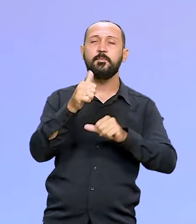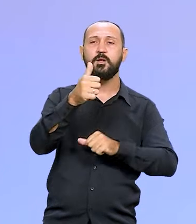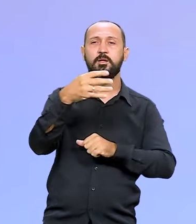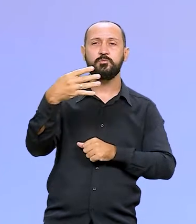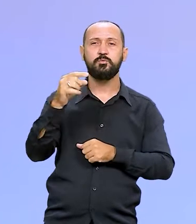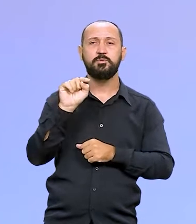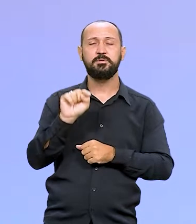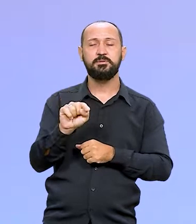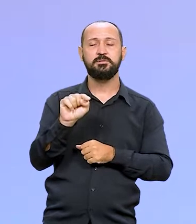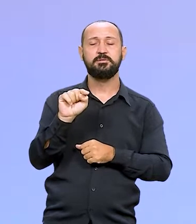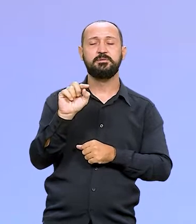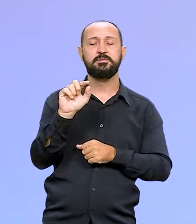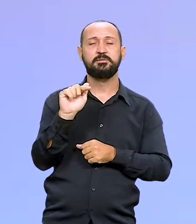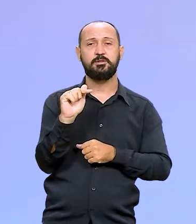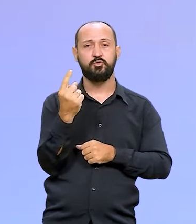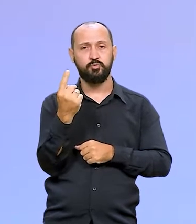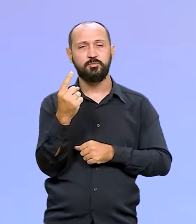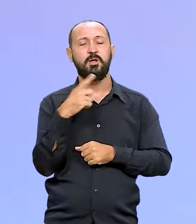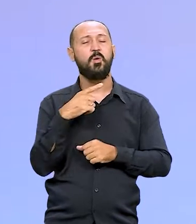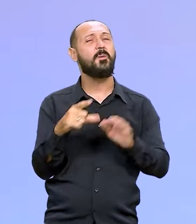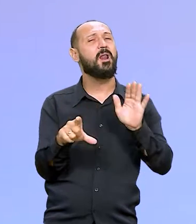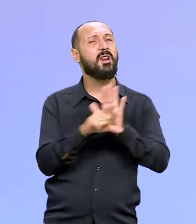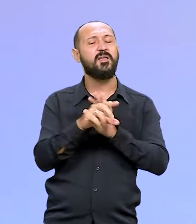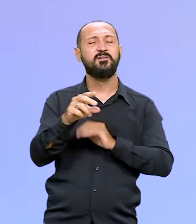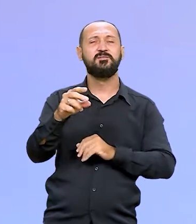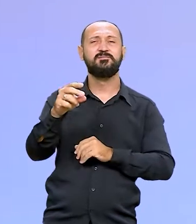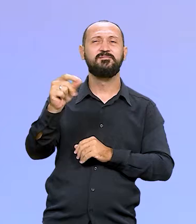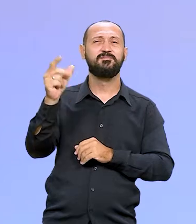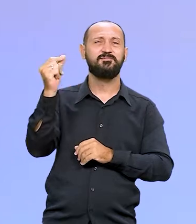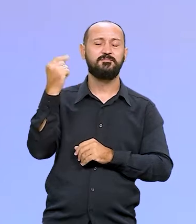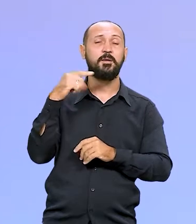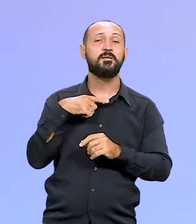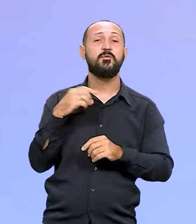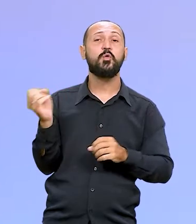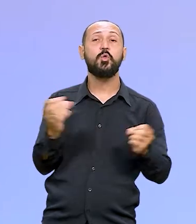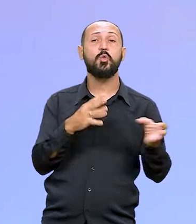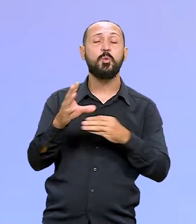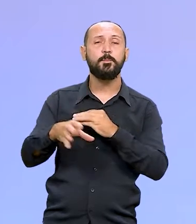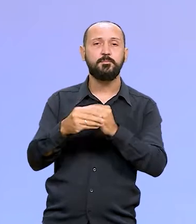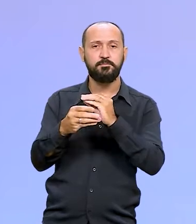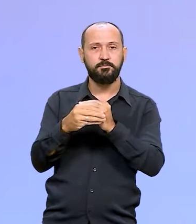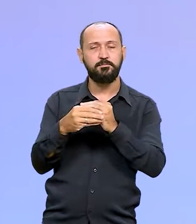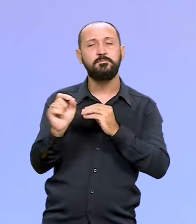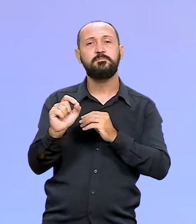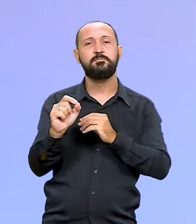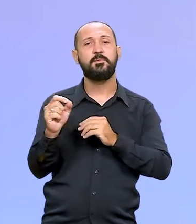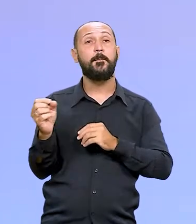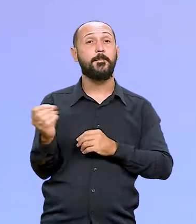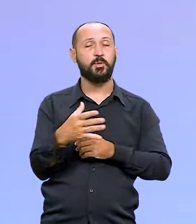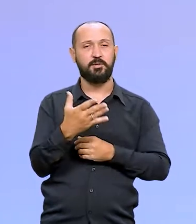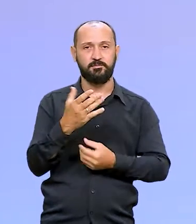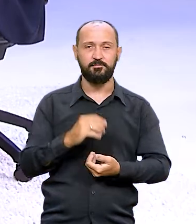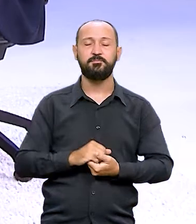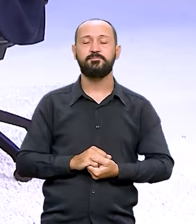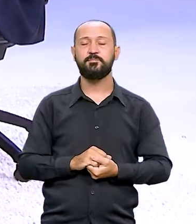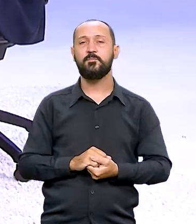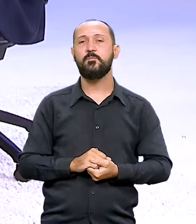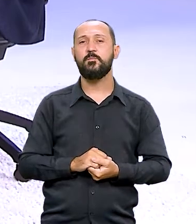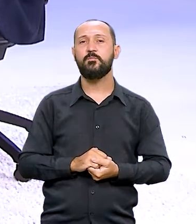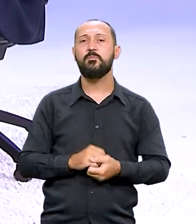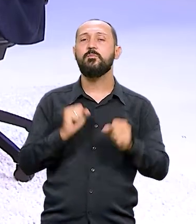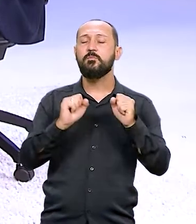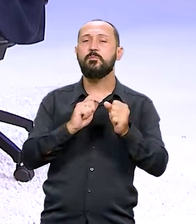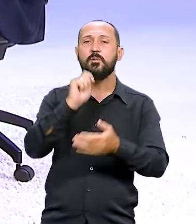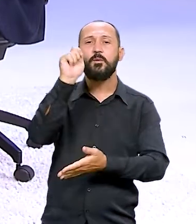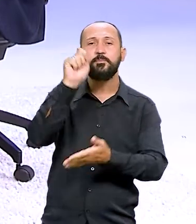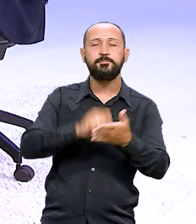pela 1471. Então ela é uma lei antiga, mas que trouxe aí atualizações e está ficando cada vez mais moderna. E ela